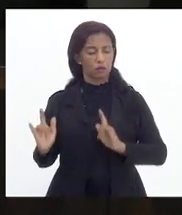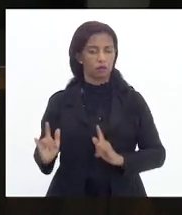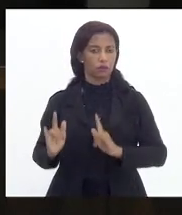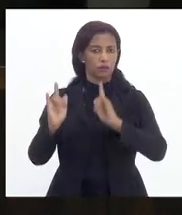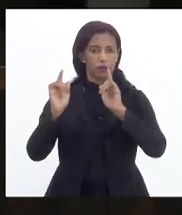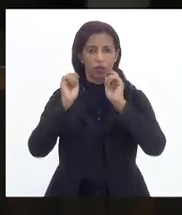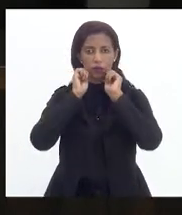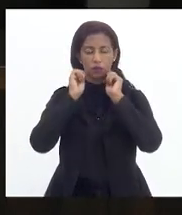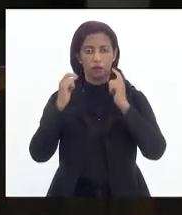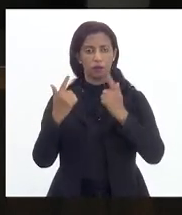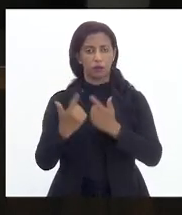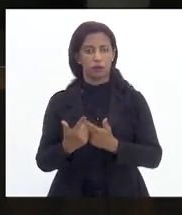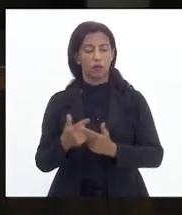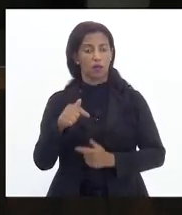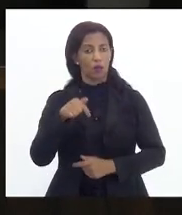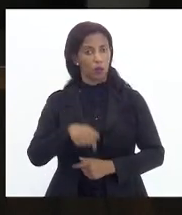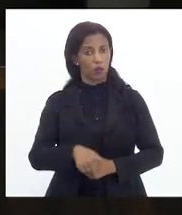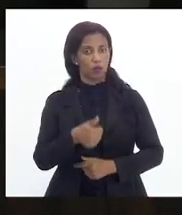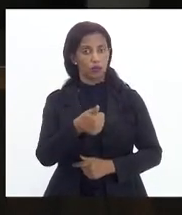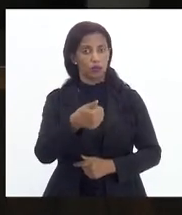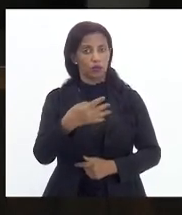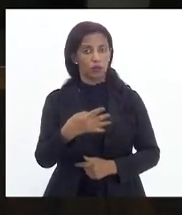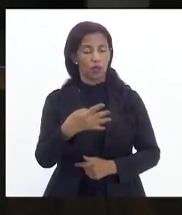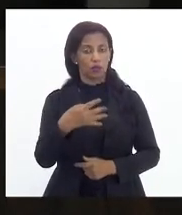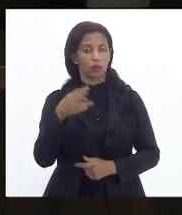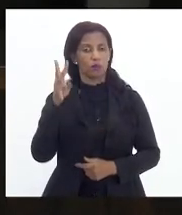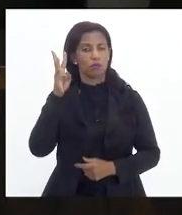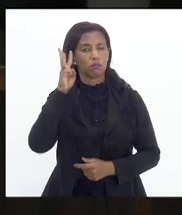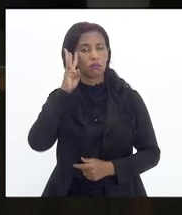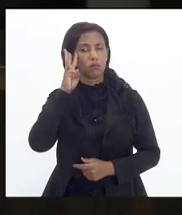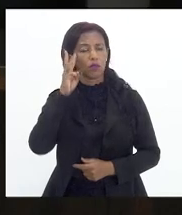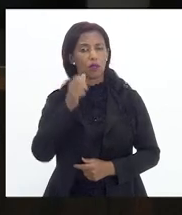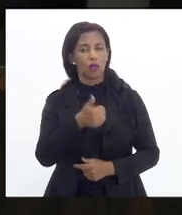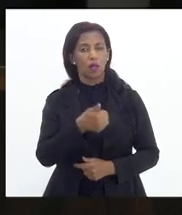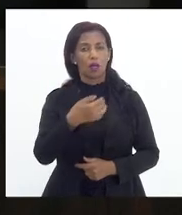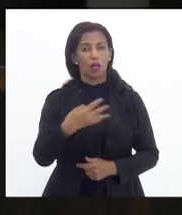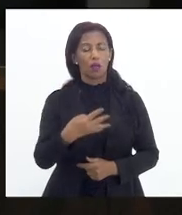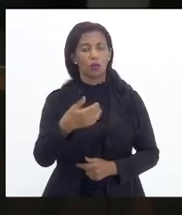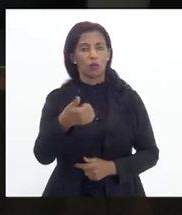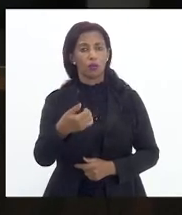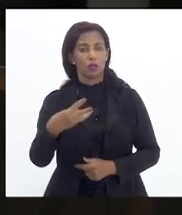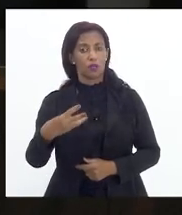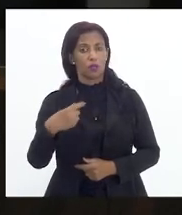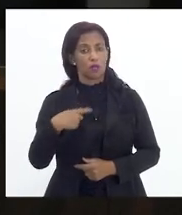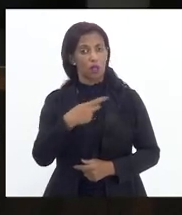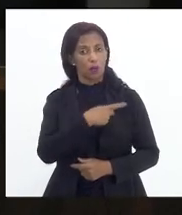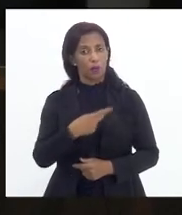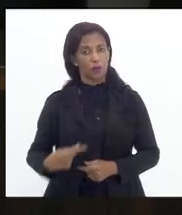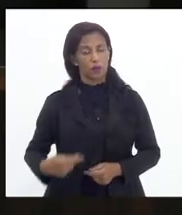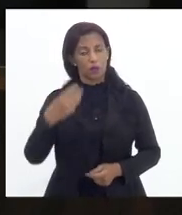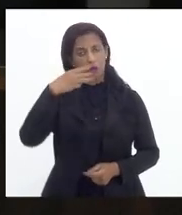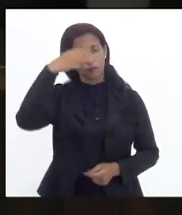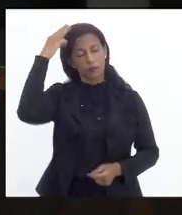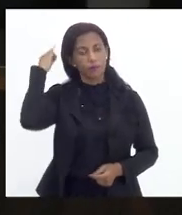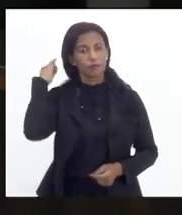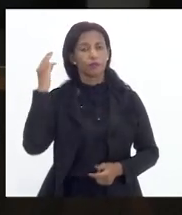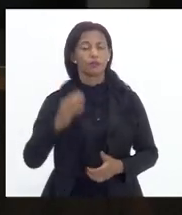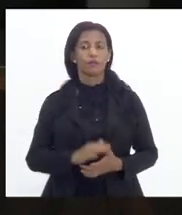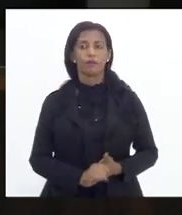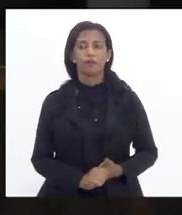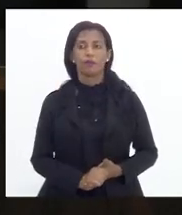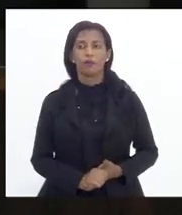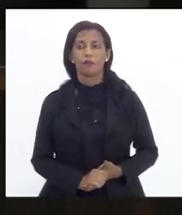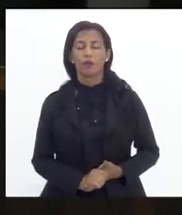Costa esta então dia 14 terça 1430 sobre a presidência Deputado Márcio Pacheco com tema